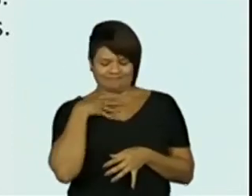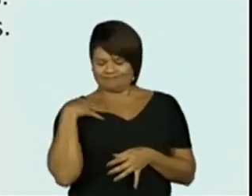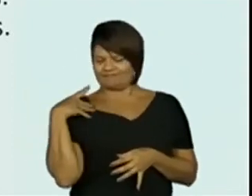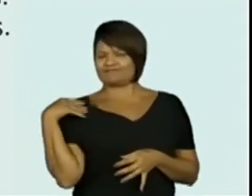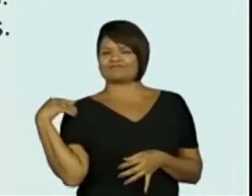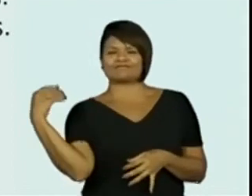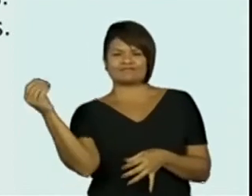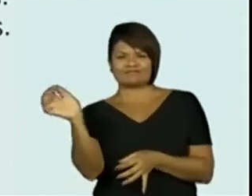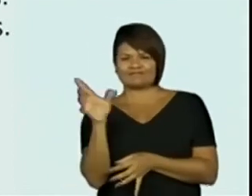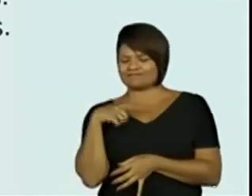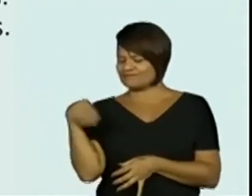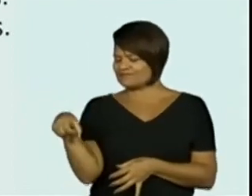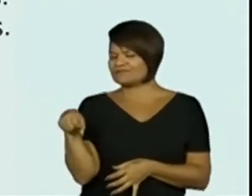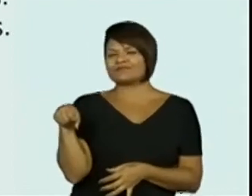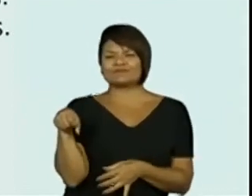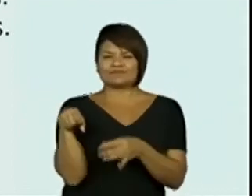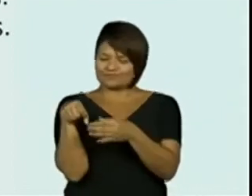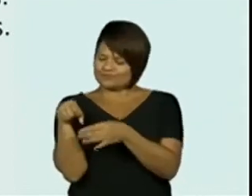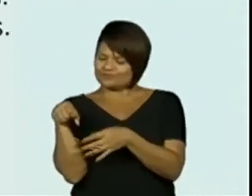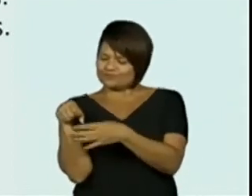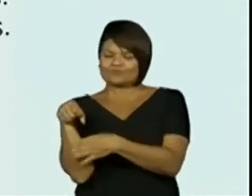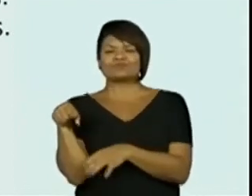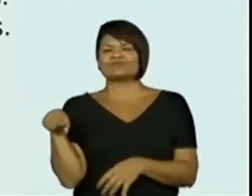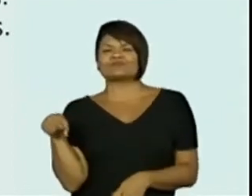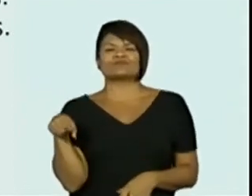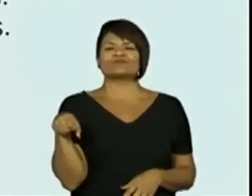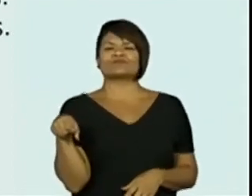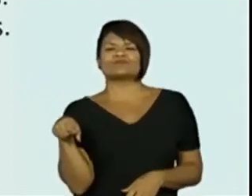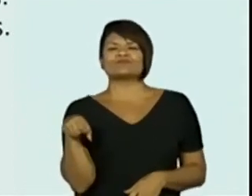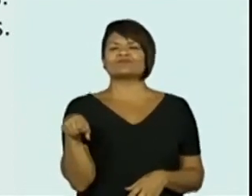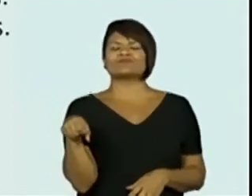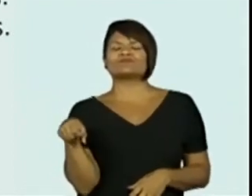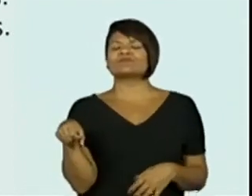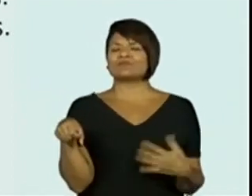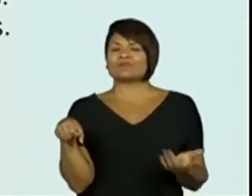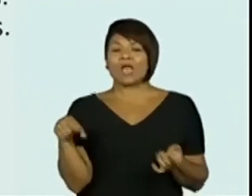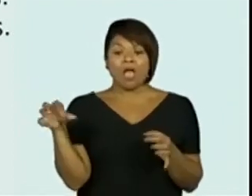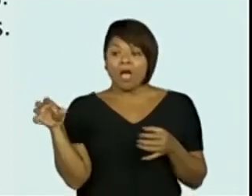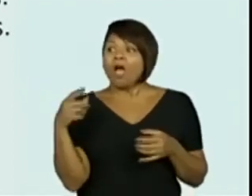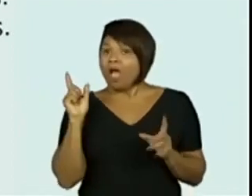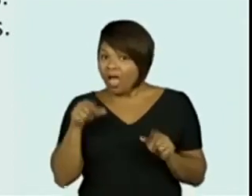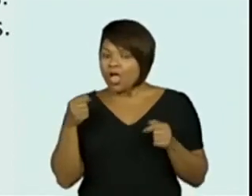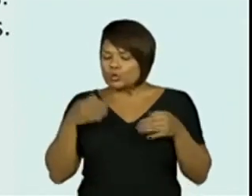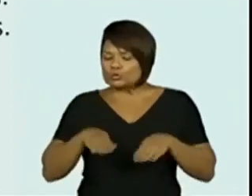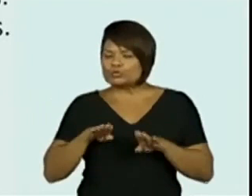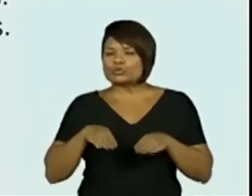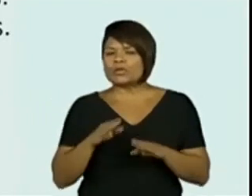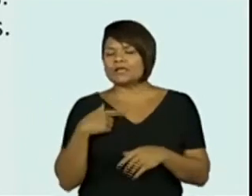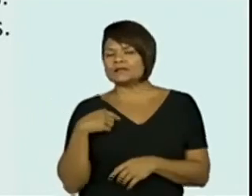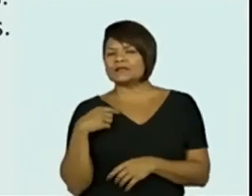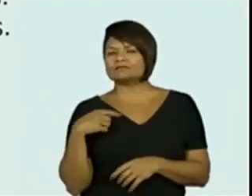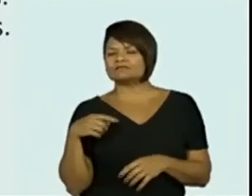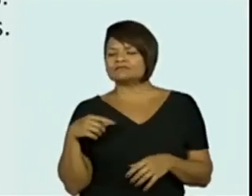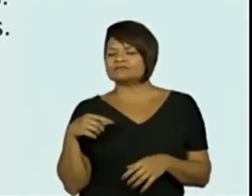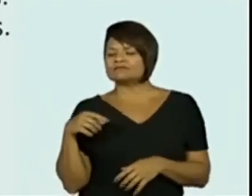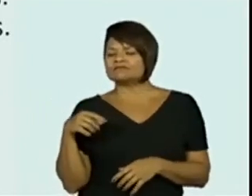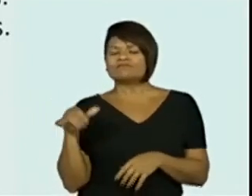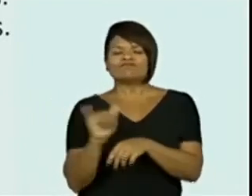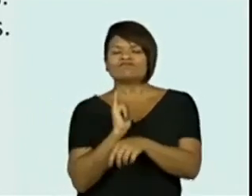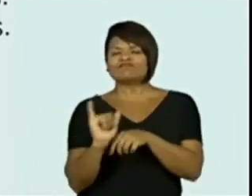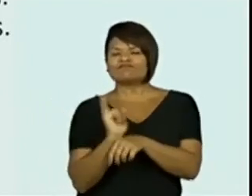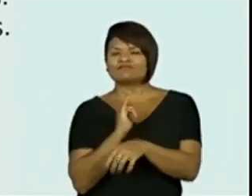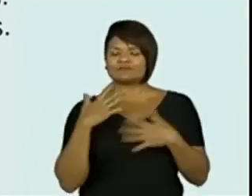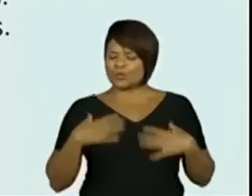bolsa tipo maleta. Era costureira ou estilista, como diziam na terra dela. Sim, morava